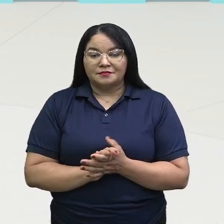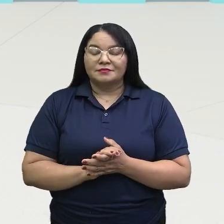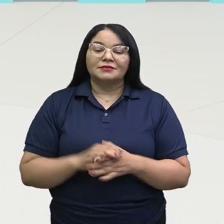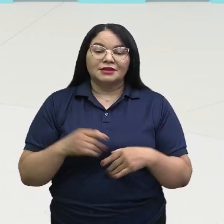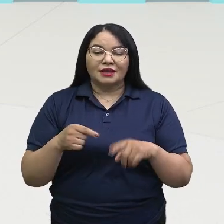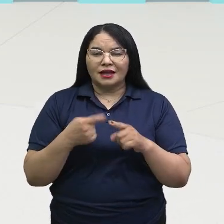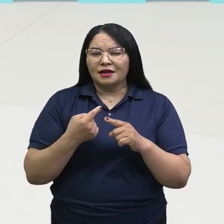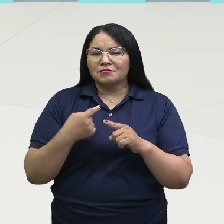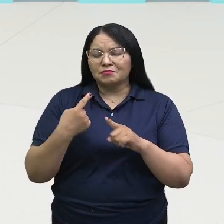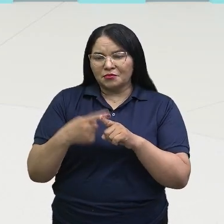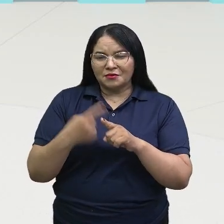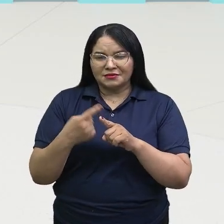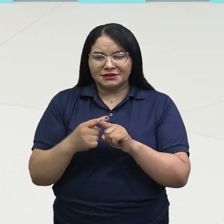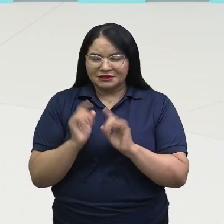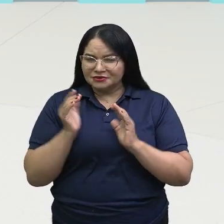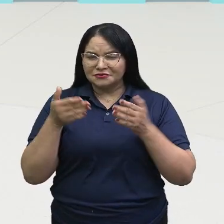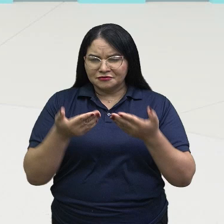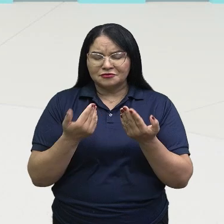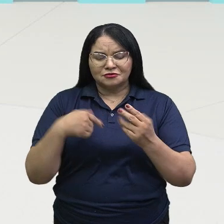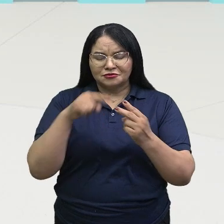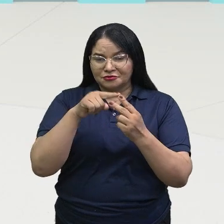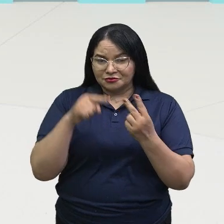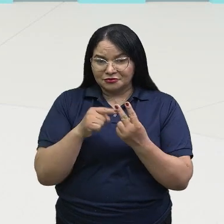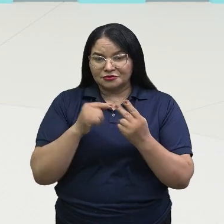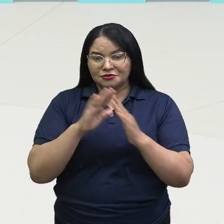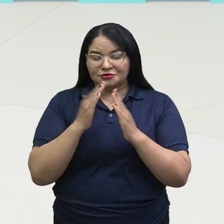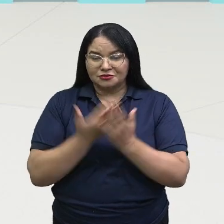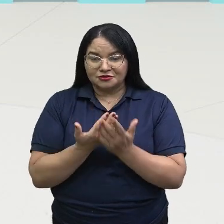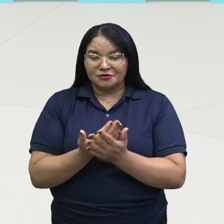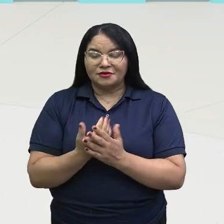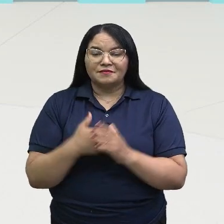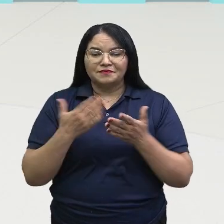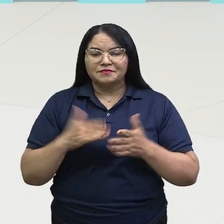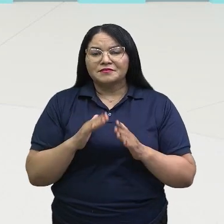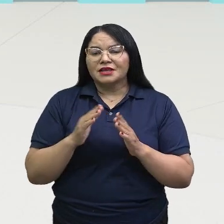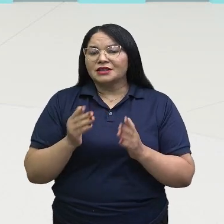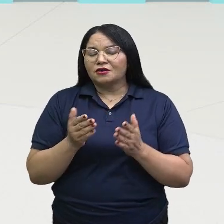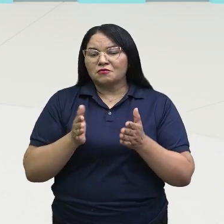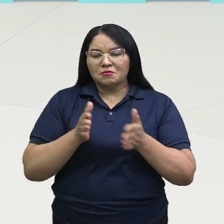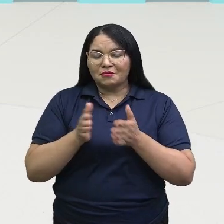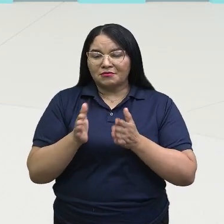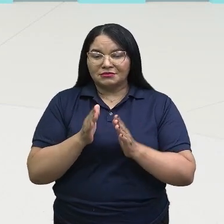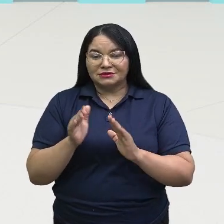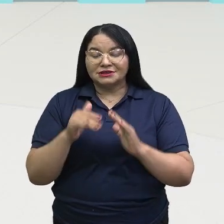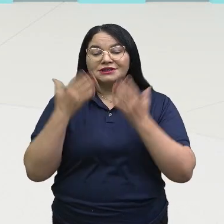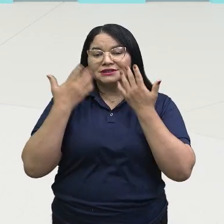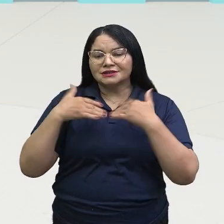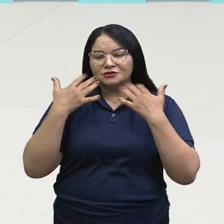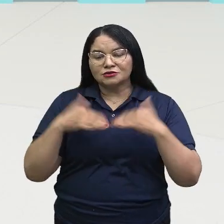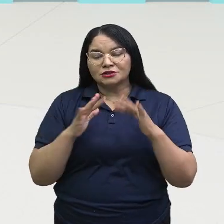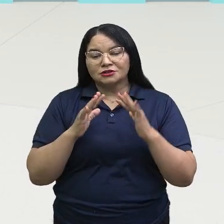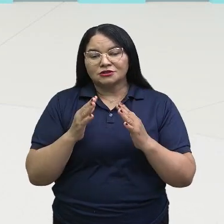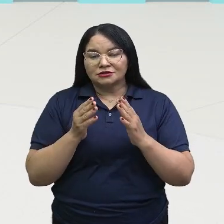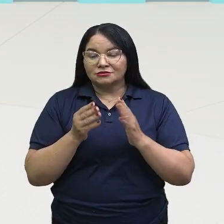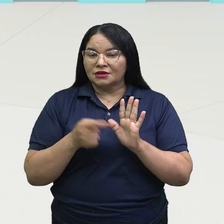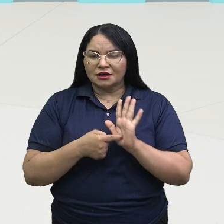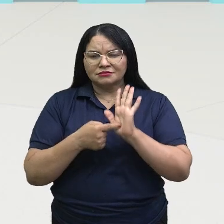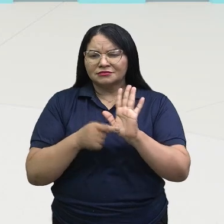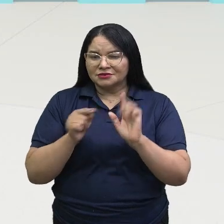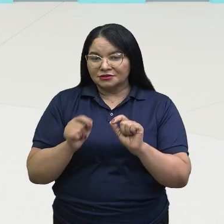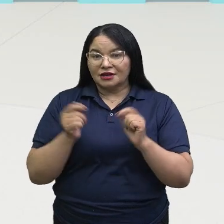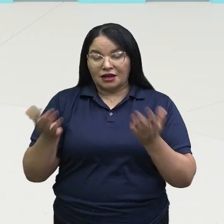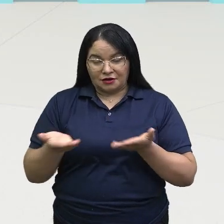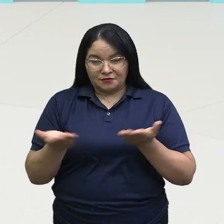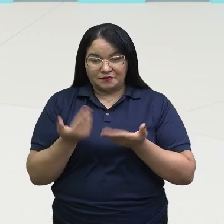escolas literárias e entender em qual momento o naturalismo, se faz ali presente. Então, a gente vai fazer uma linha do tempo